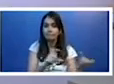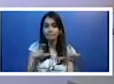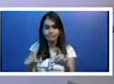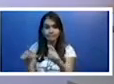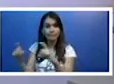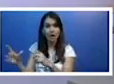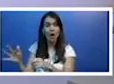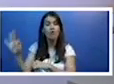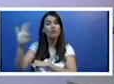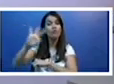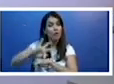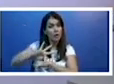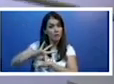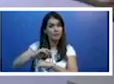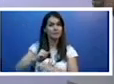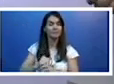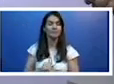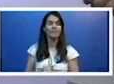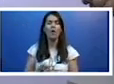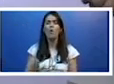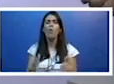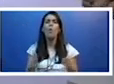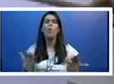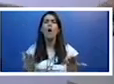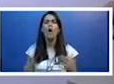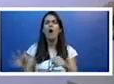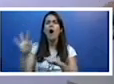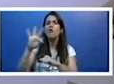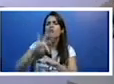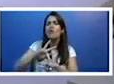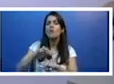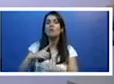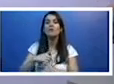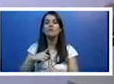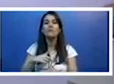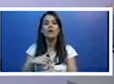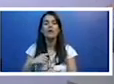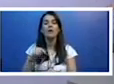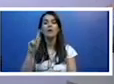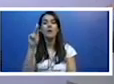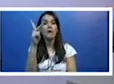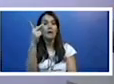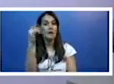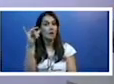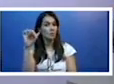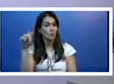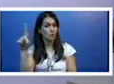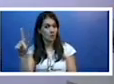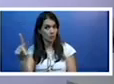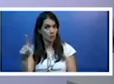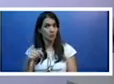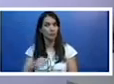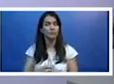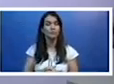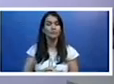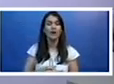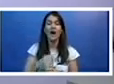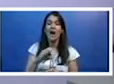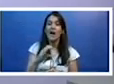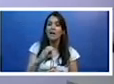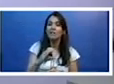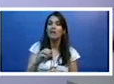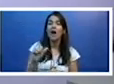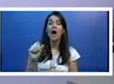fórmulas. Qual fórmula que tem hipotenusa e cateto adjacente? Ó, é o cosseno, hipotenusa e